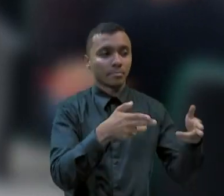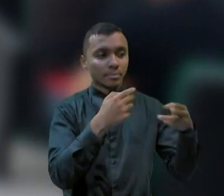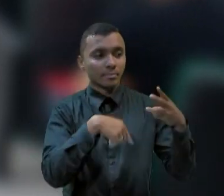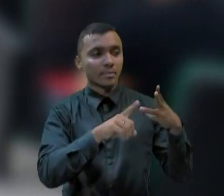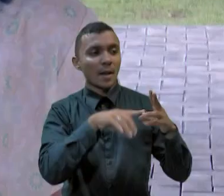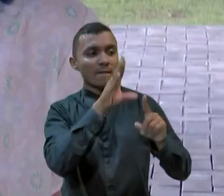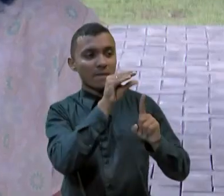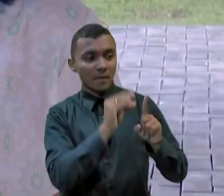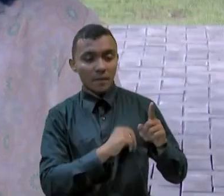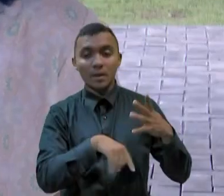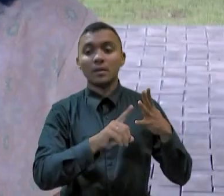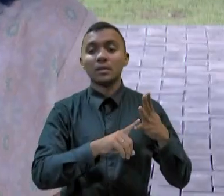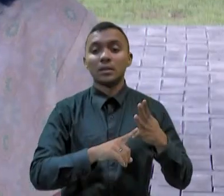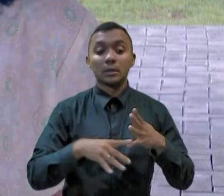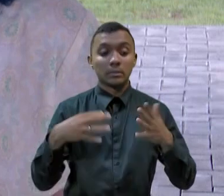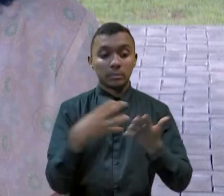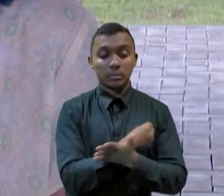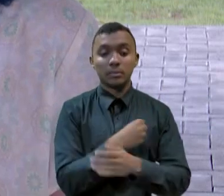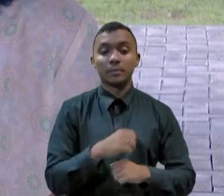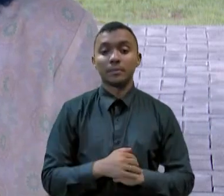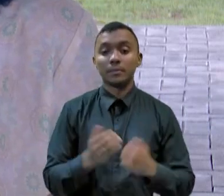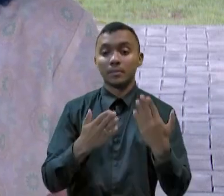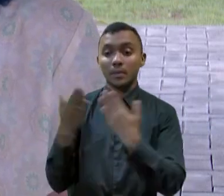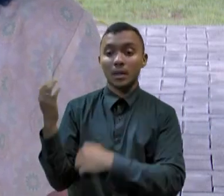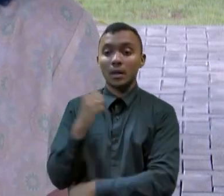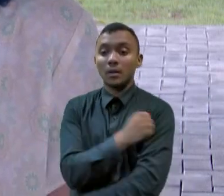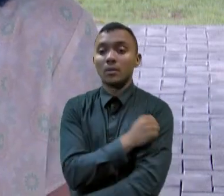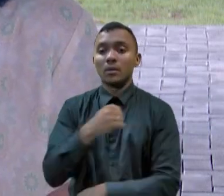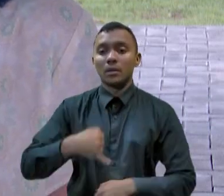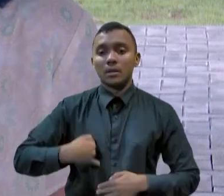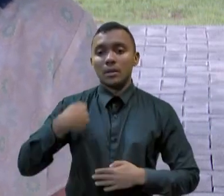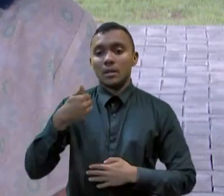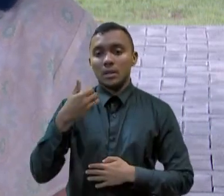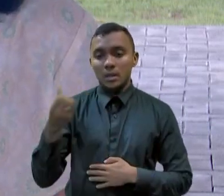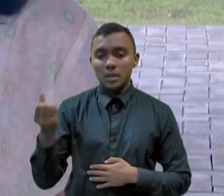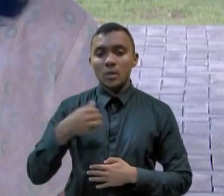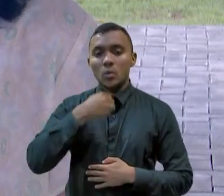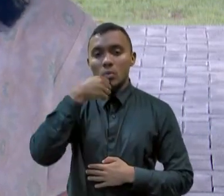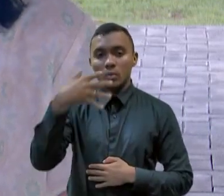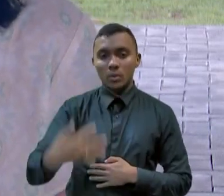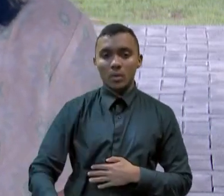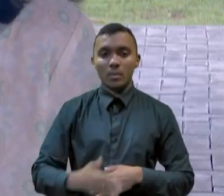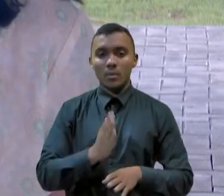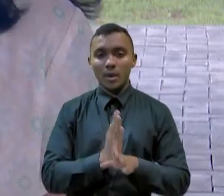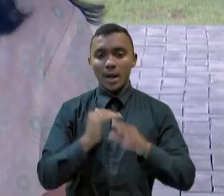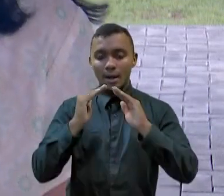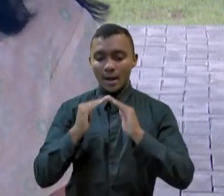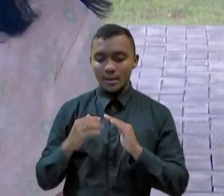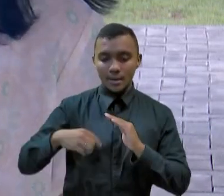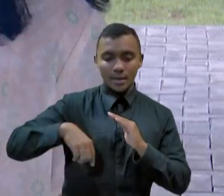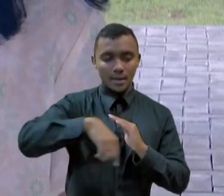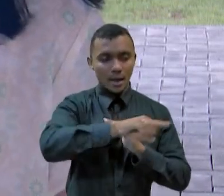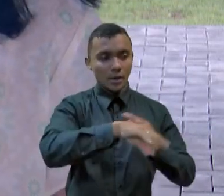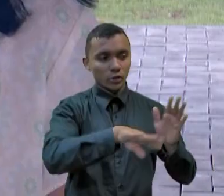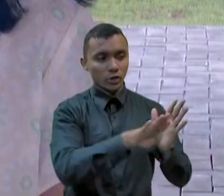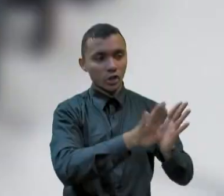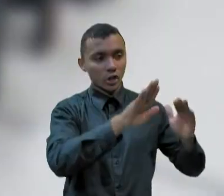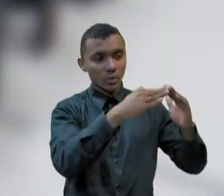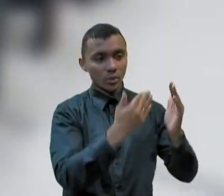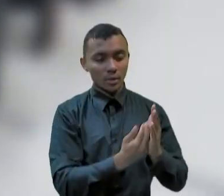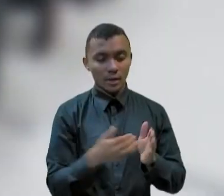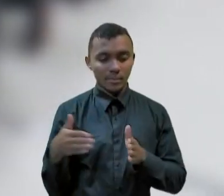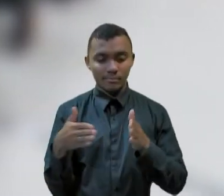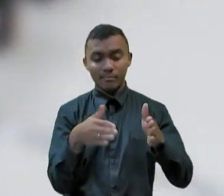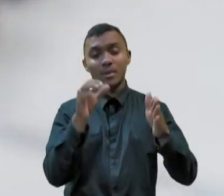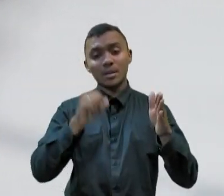e furto. Esta estudante, de 16 anos, conta que o percurso da casa dela até a escola é perigoso.